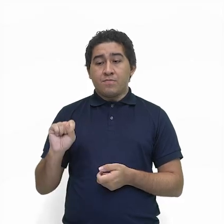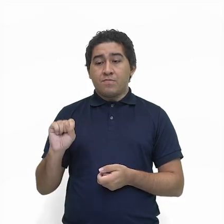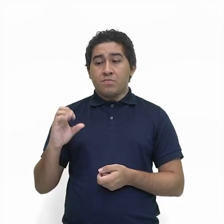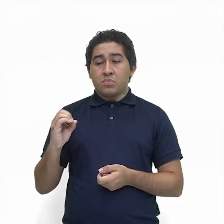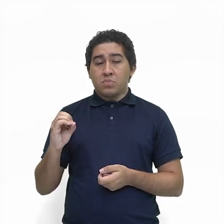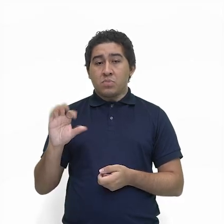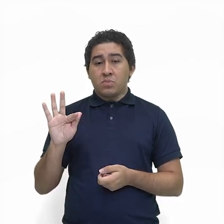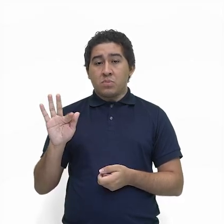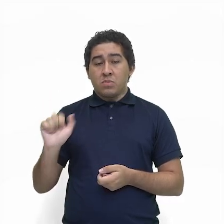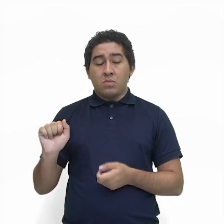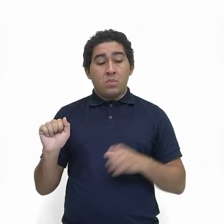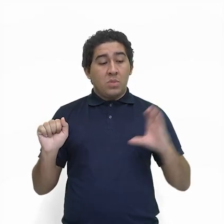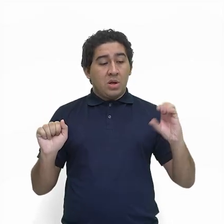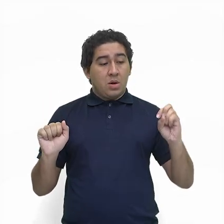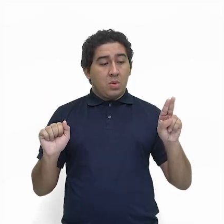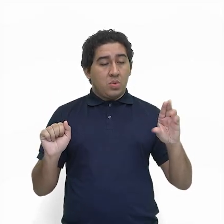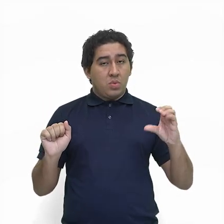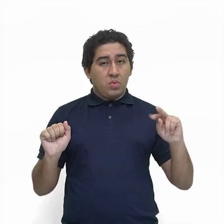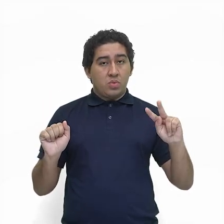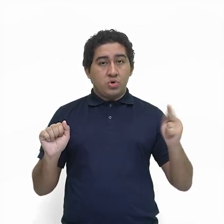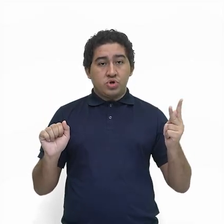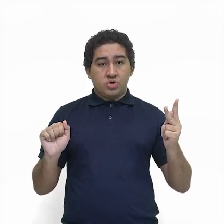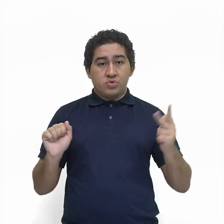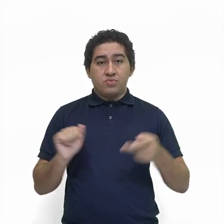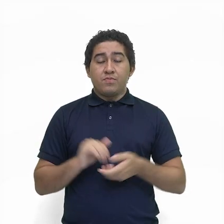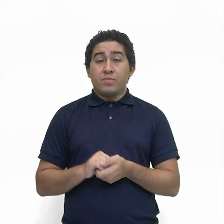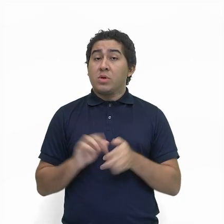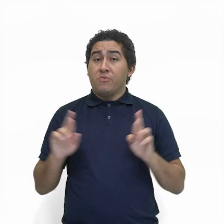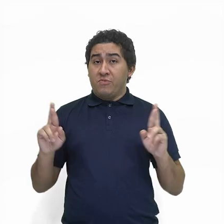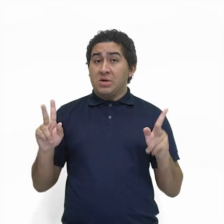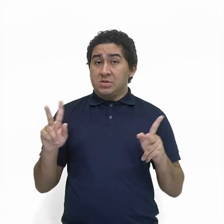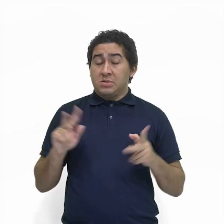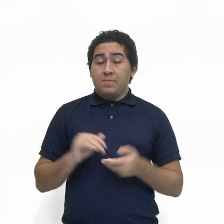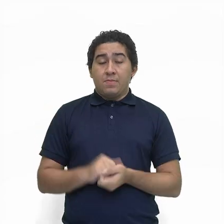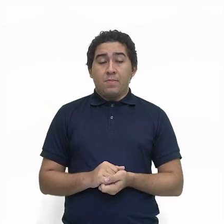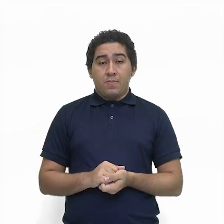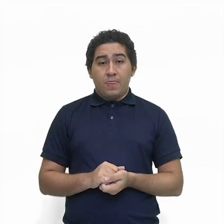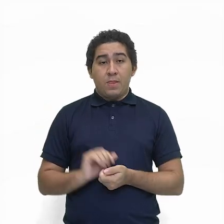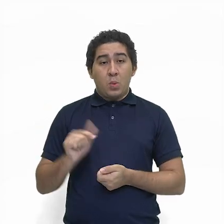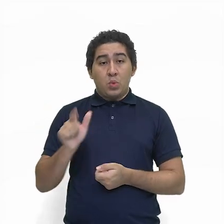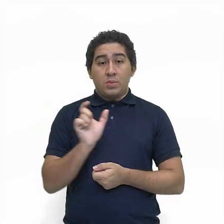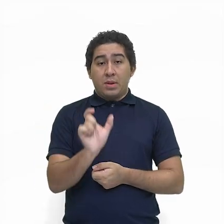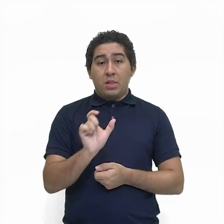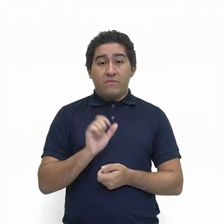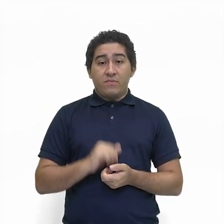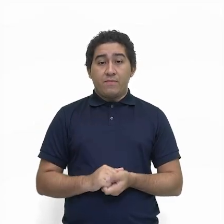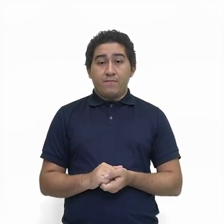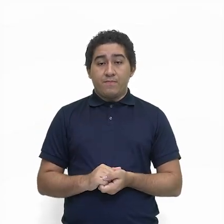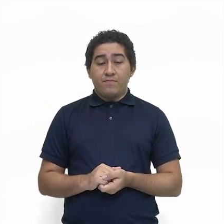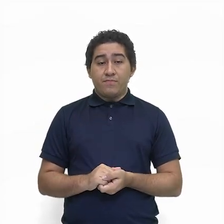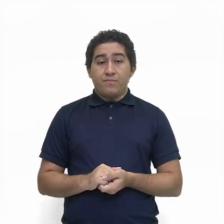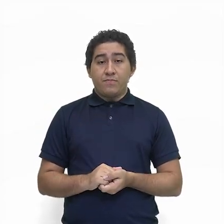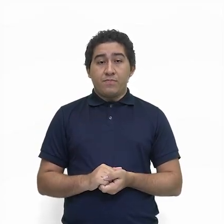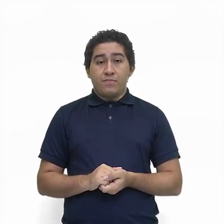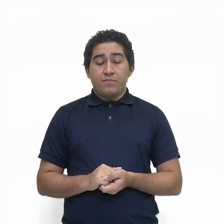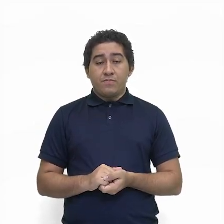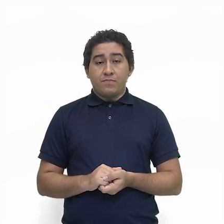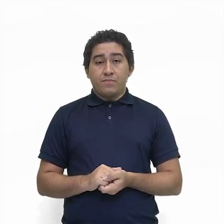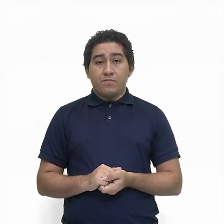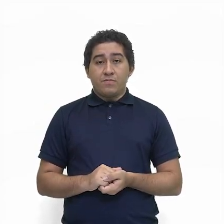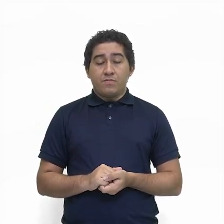American English, couch. Essa é a diferença. Próxima palavra, nós temos aí o